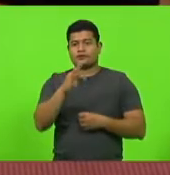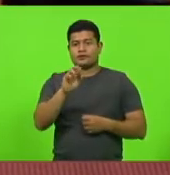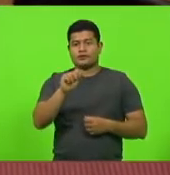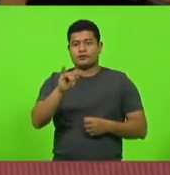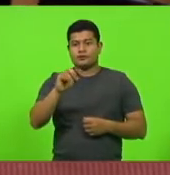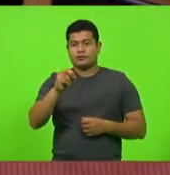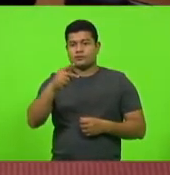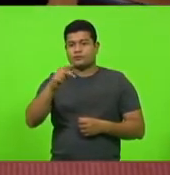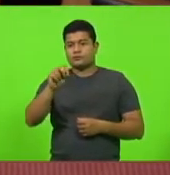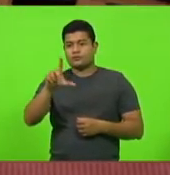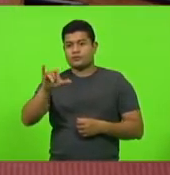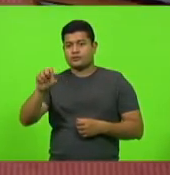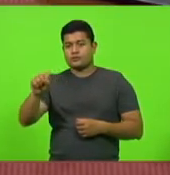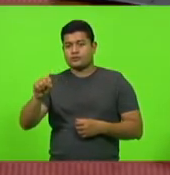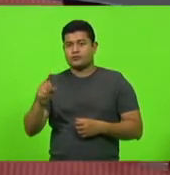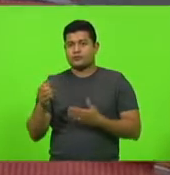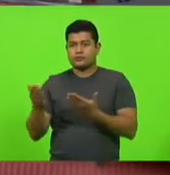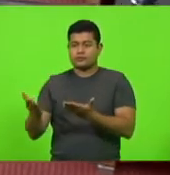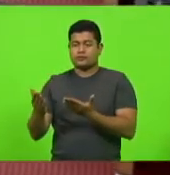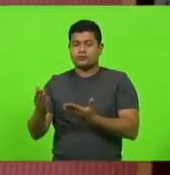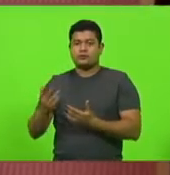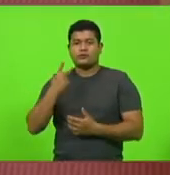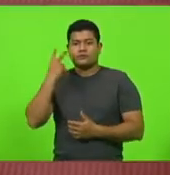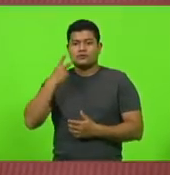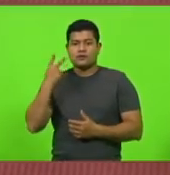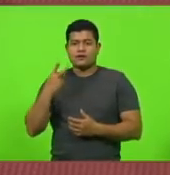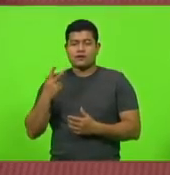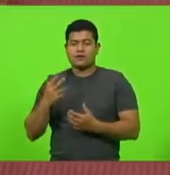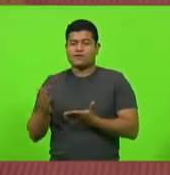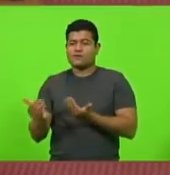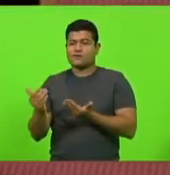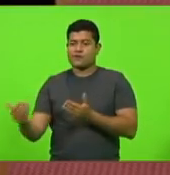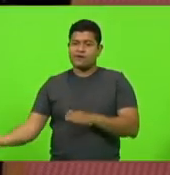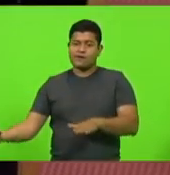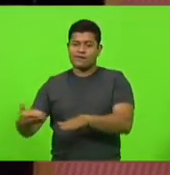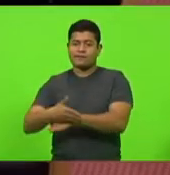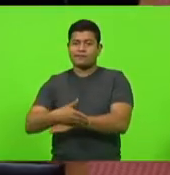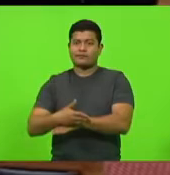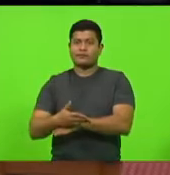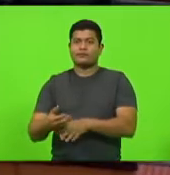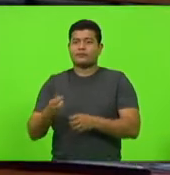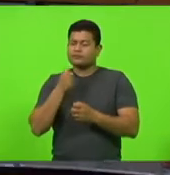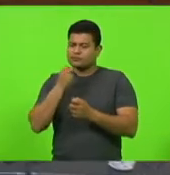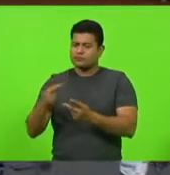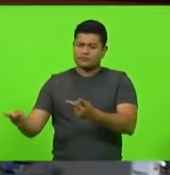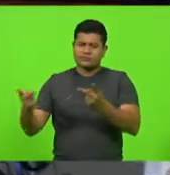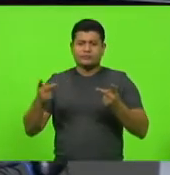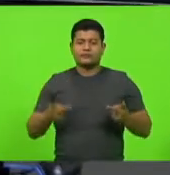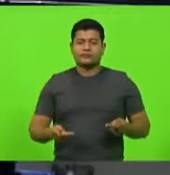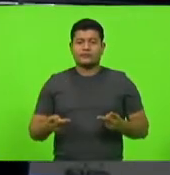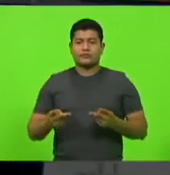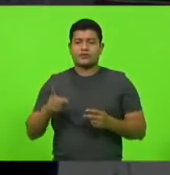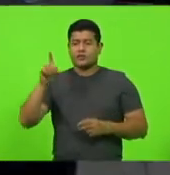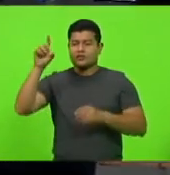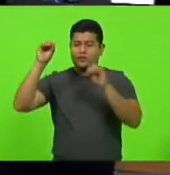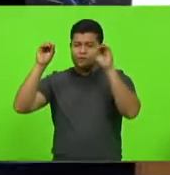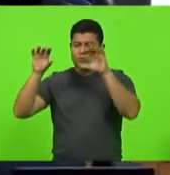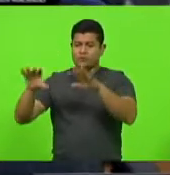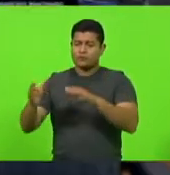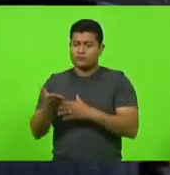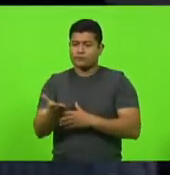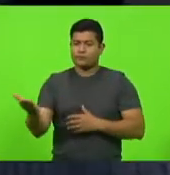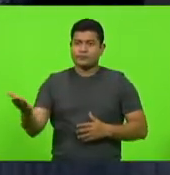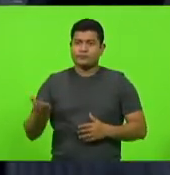ali sentado ali, trouxe os vereadores mirins daquela cidade ali. Sejam muitíssimo bem-vindos dessa casa, Deus que os abençoe grandemente.